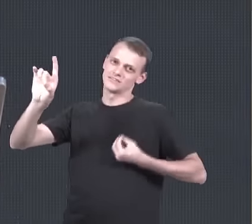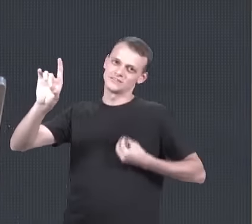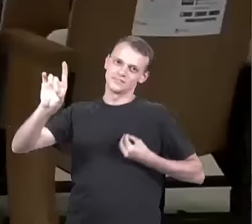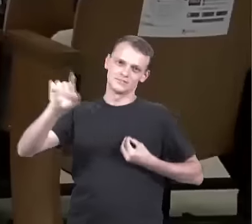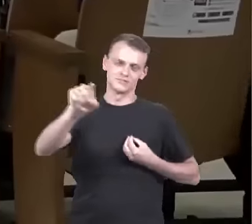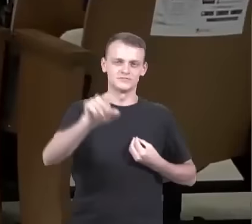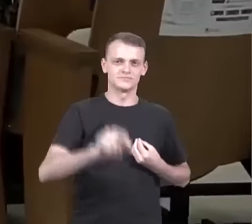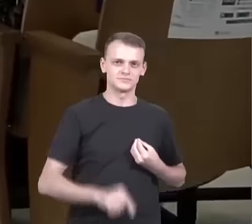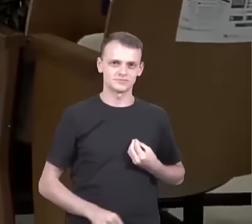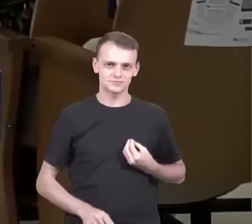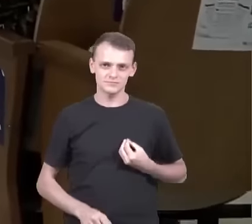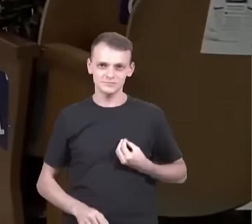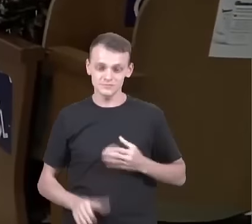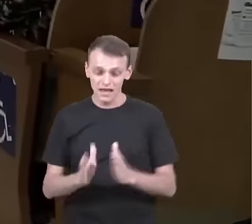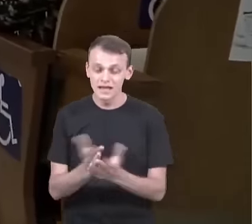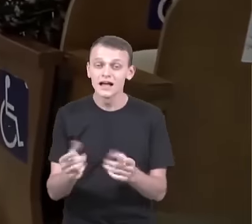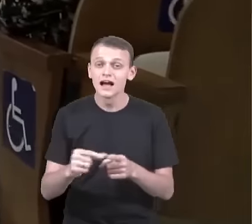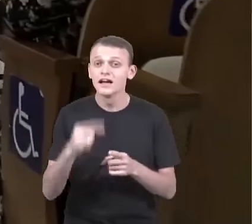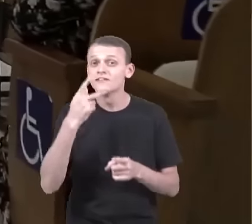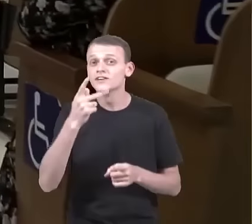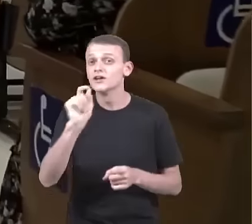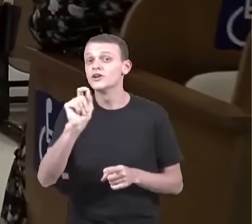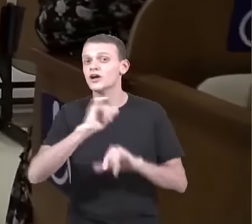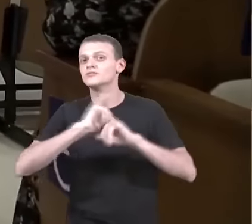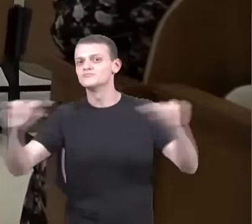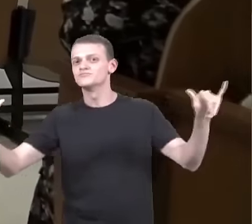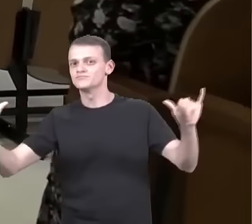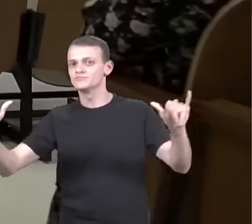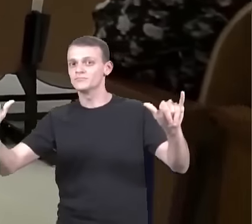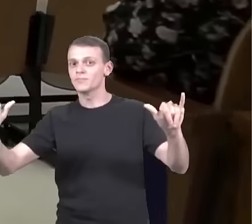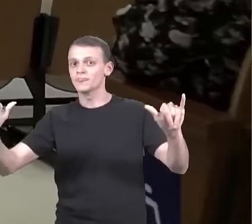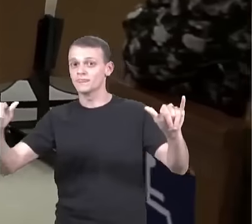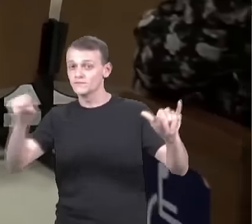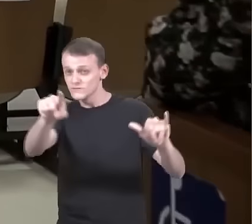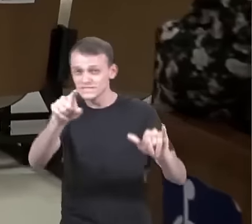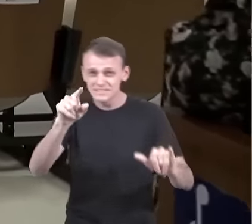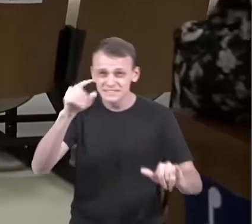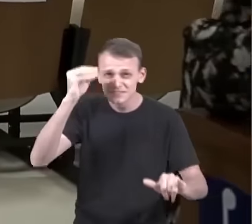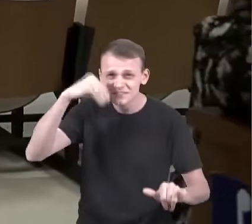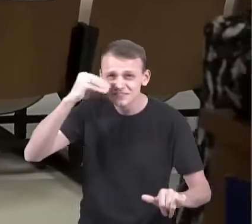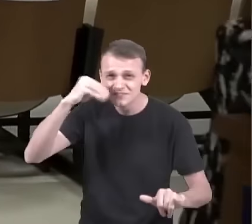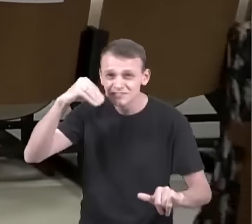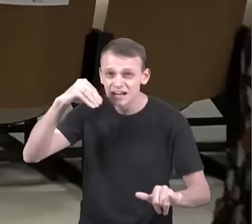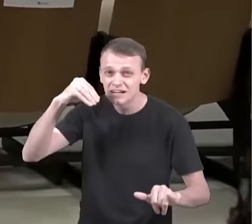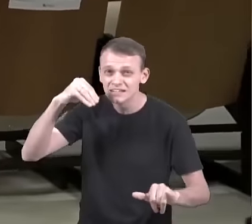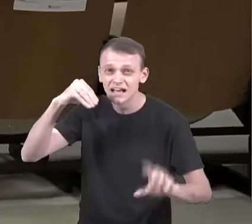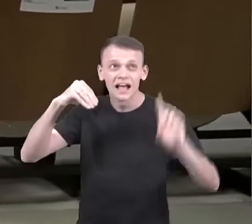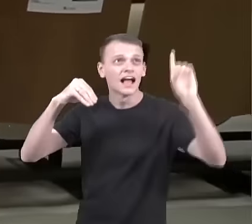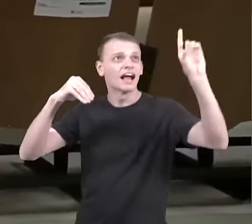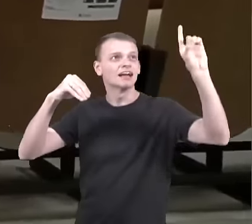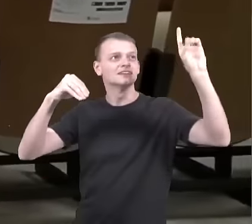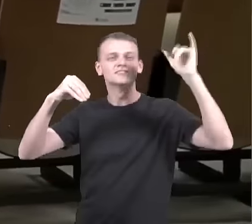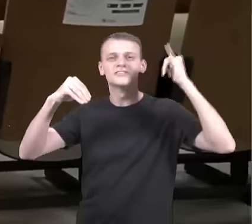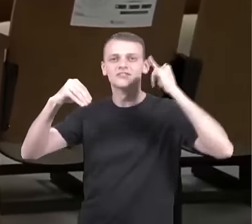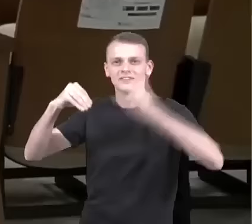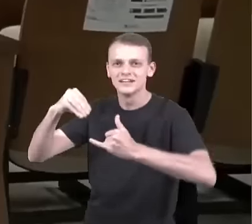A Bíblia diz, diga o fraco, eu sou forte. Diga o